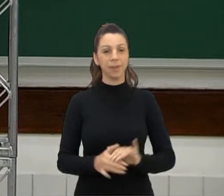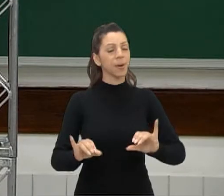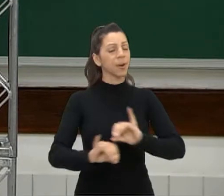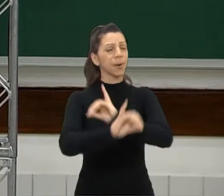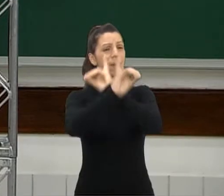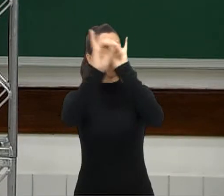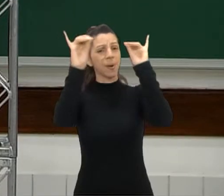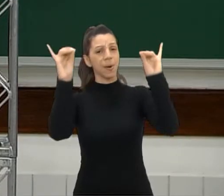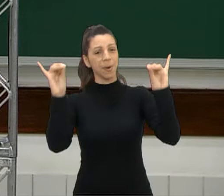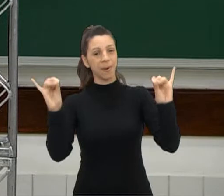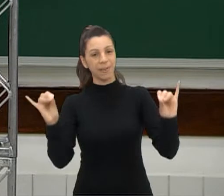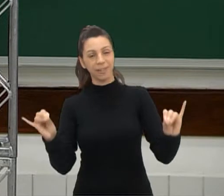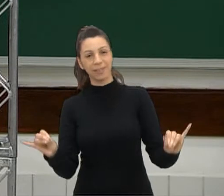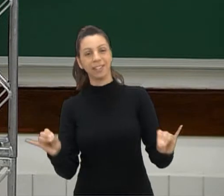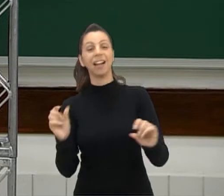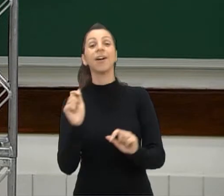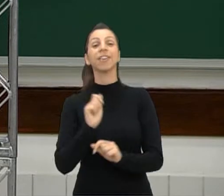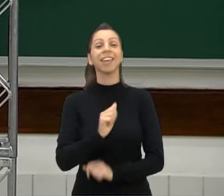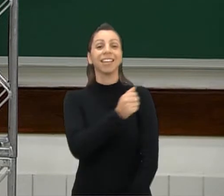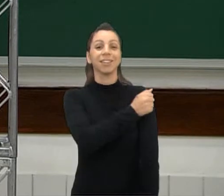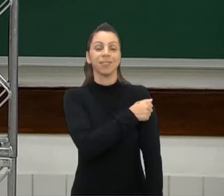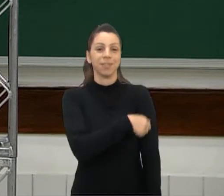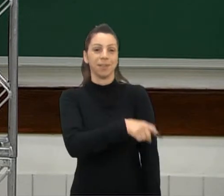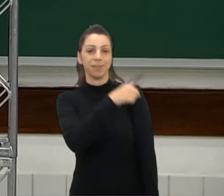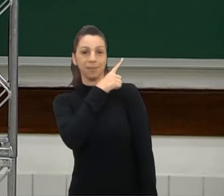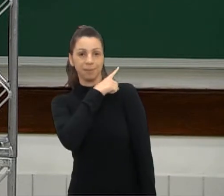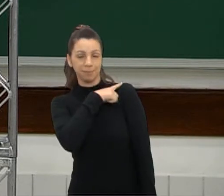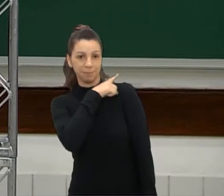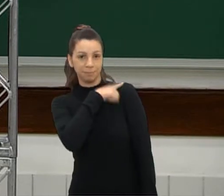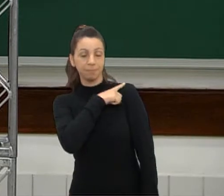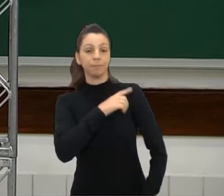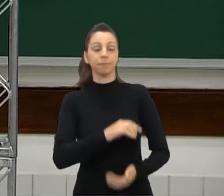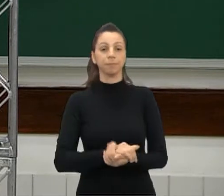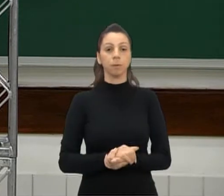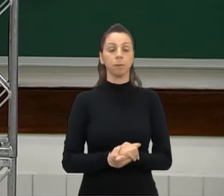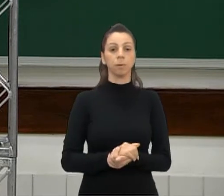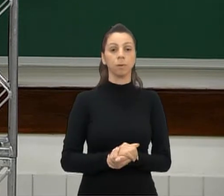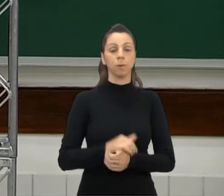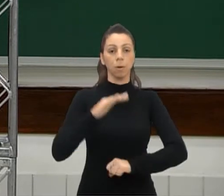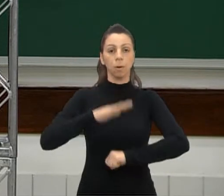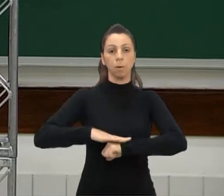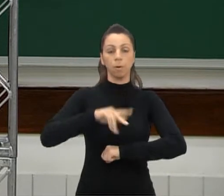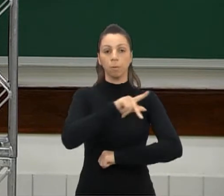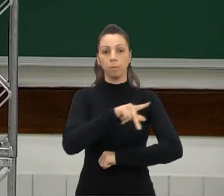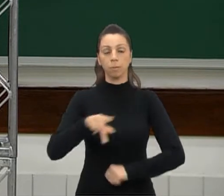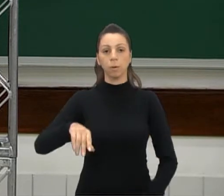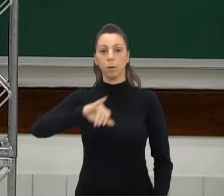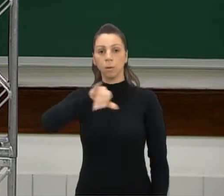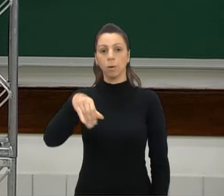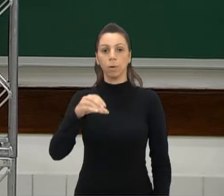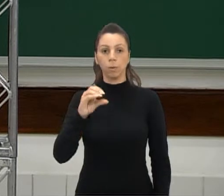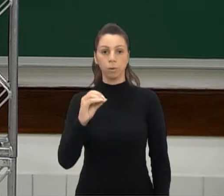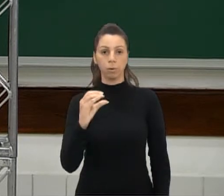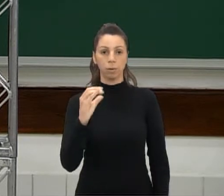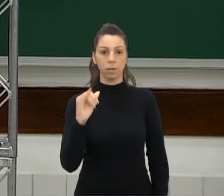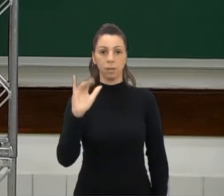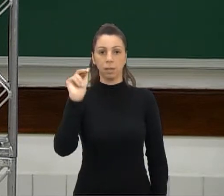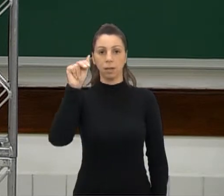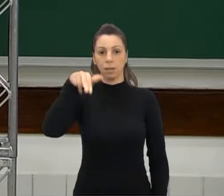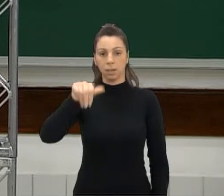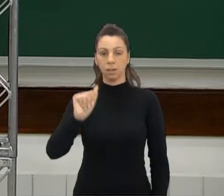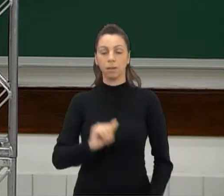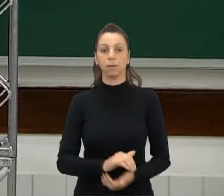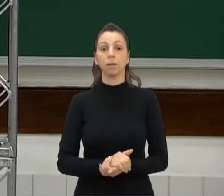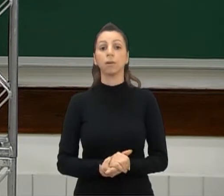Olá, estudantes de la primeira série de la enseñanza media. Eu sou a professora Josiana e eu estarei com vocês nessa aula de